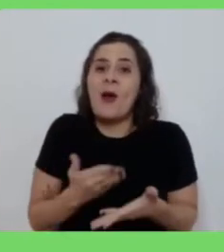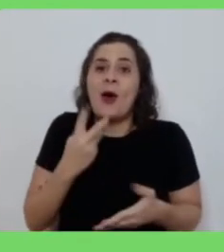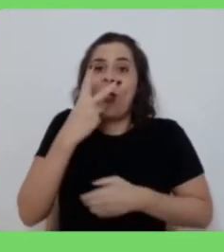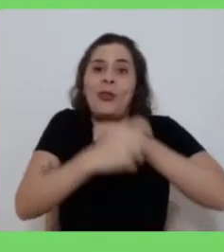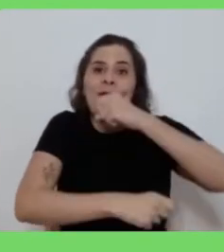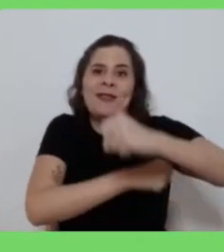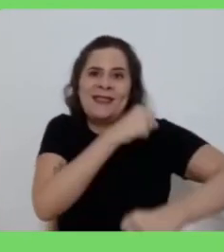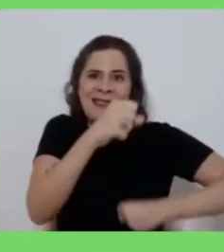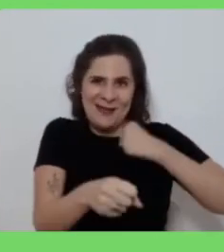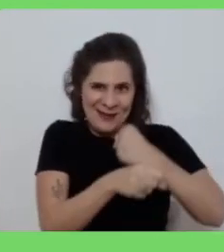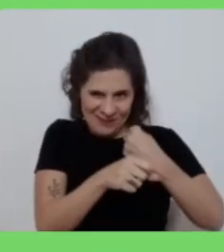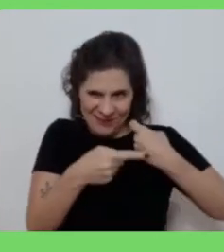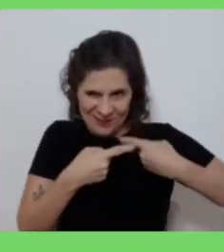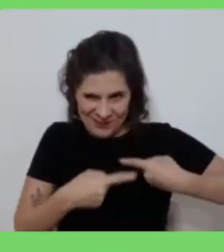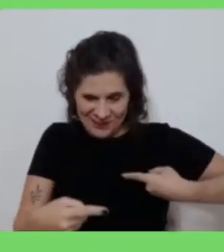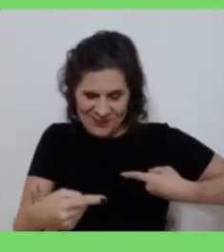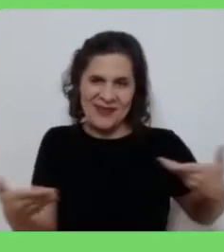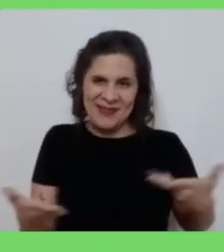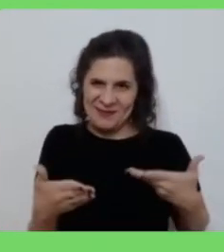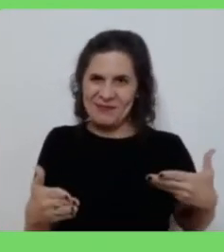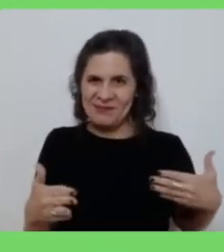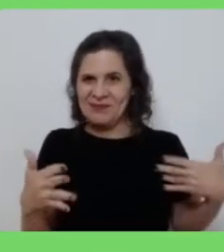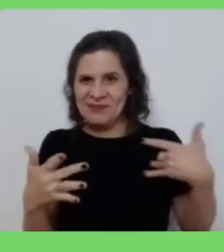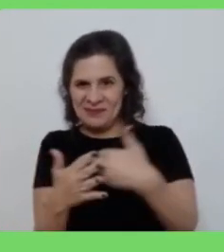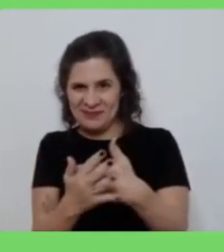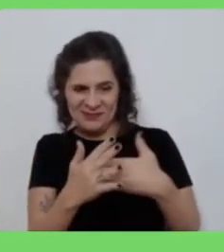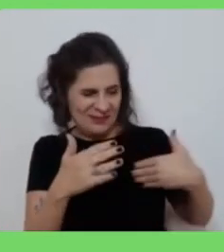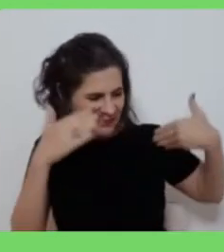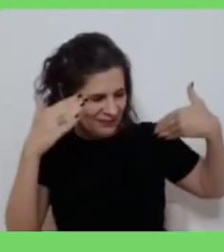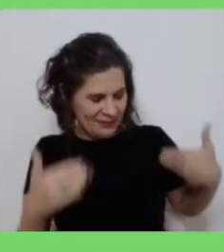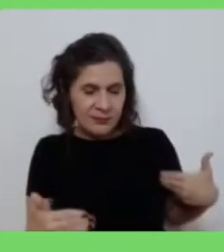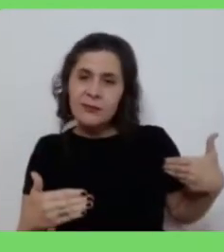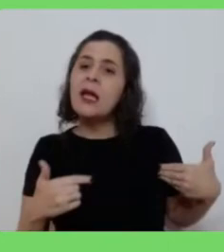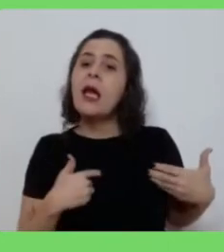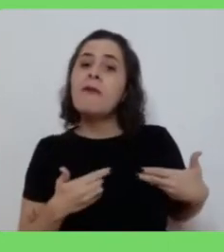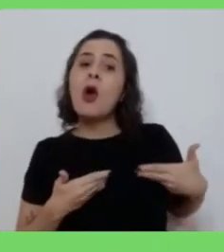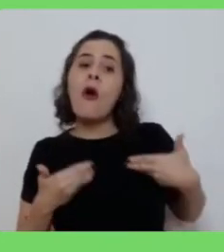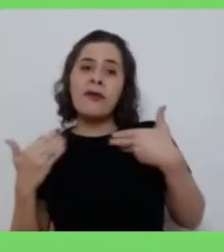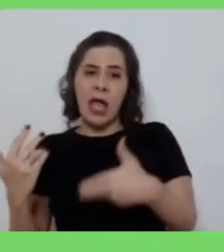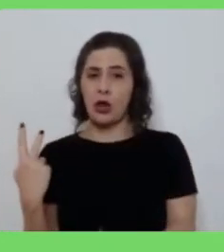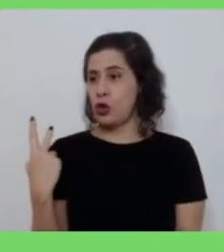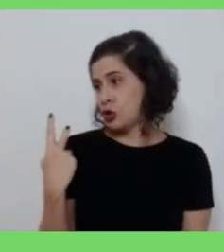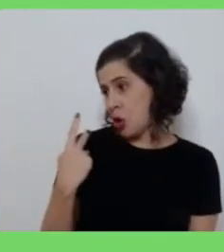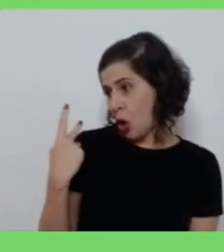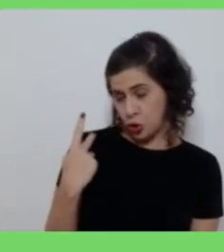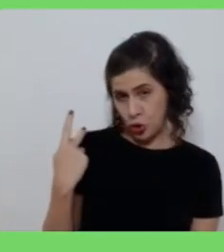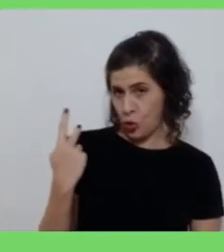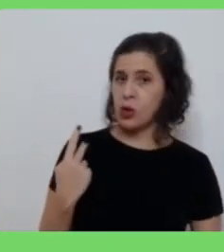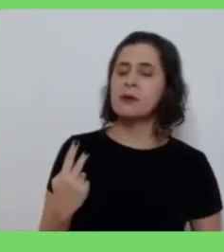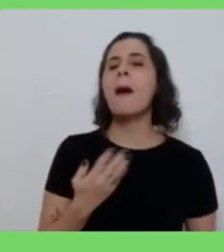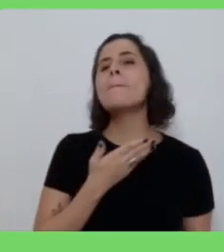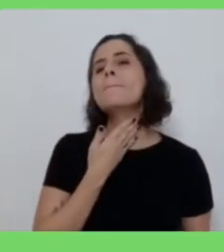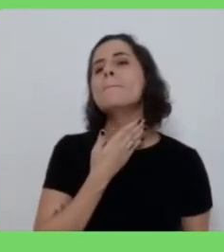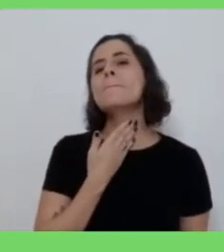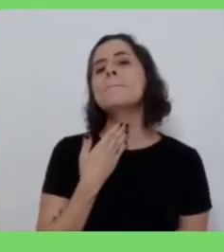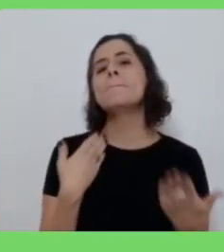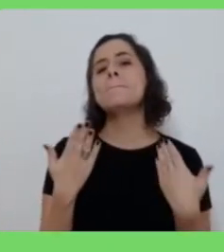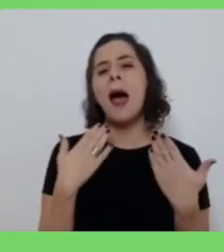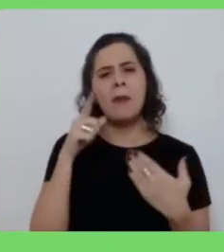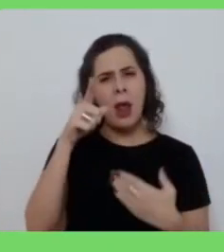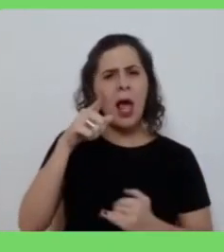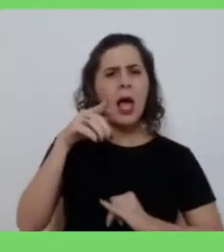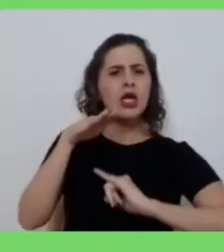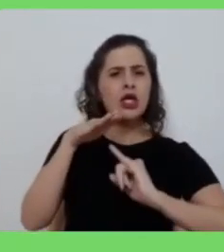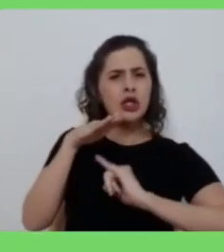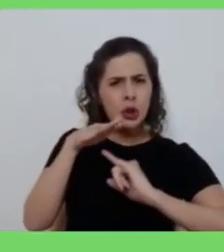inclusive eh nós fomos convidados né eu e o e o Pedro Nós Somos convidados para um bate-papo lá no instituto Lula